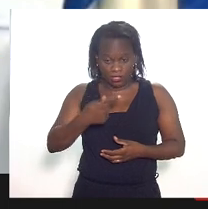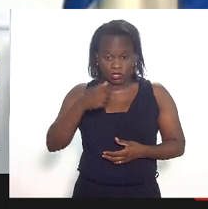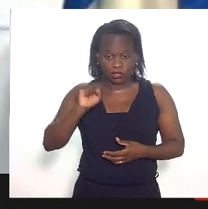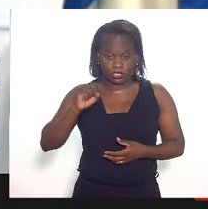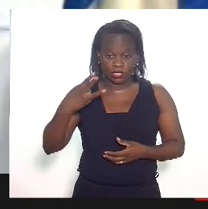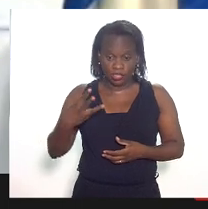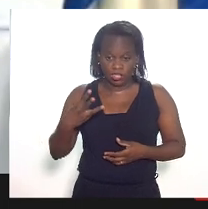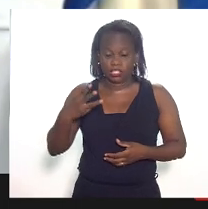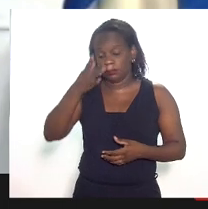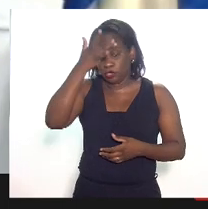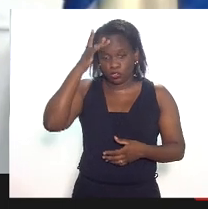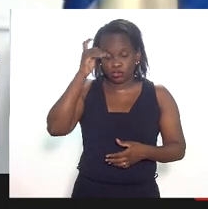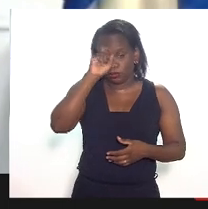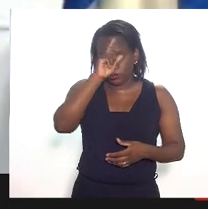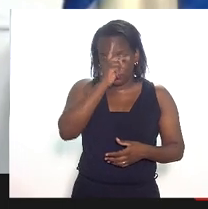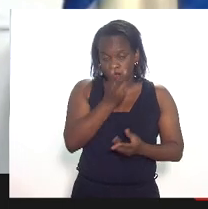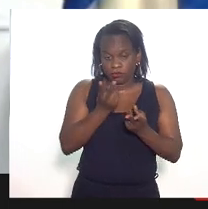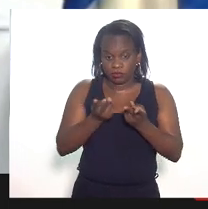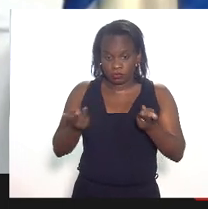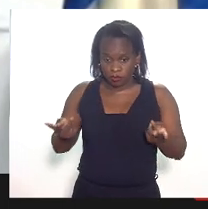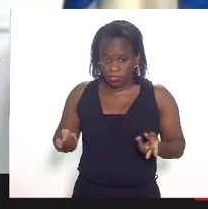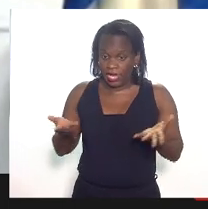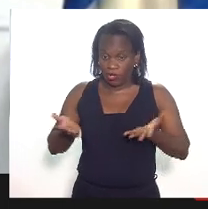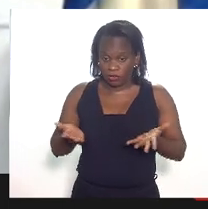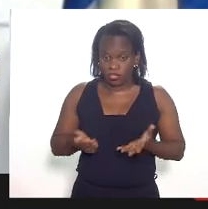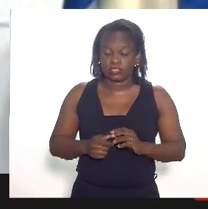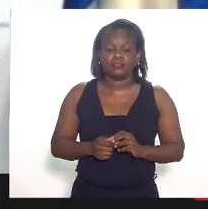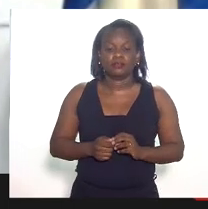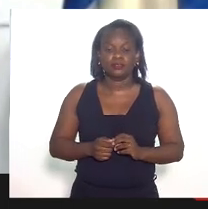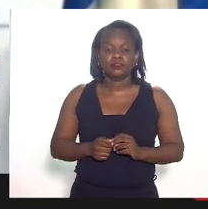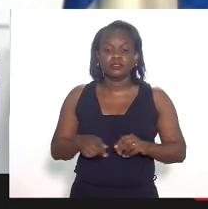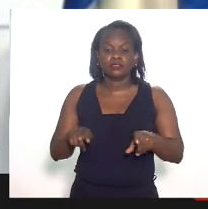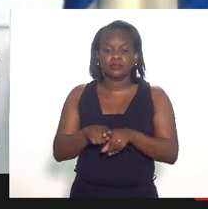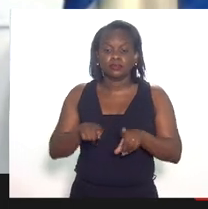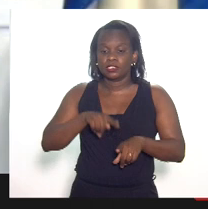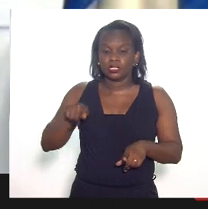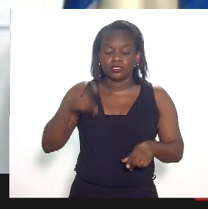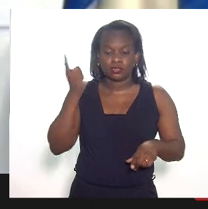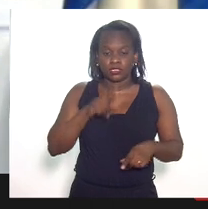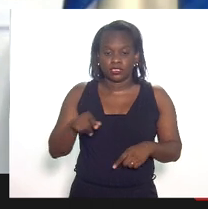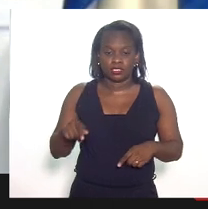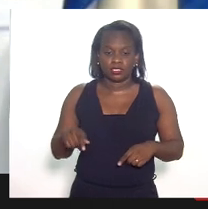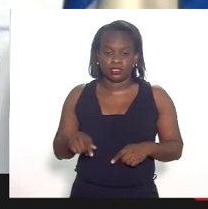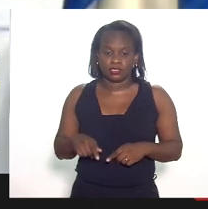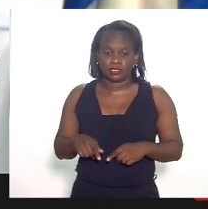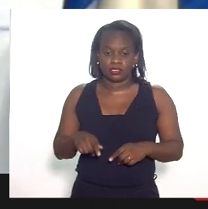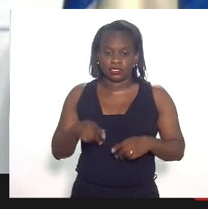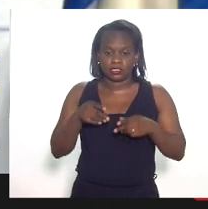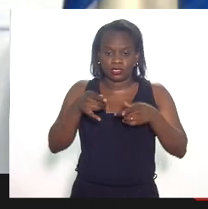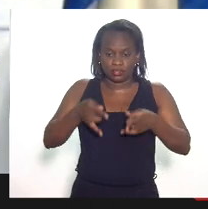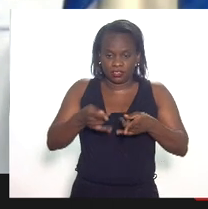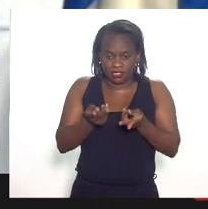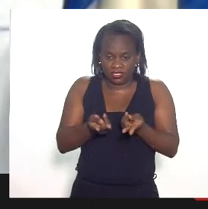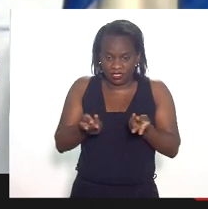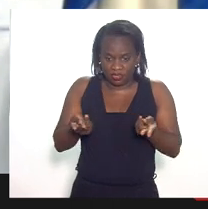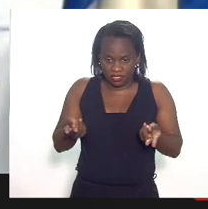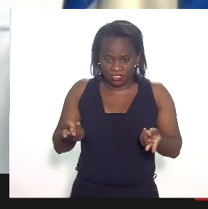783 pacientes internados nesse momento, a nossa capacidade de leitos